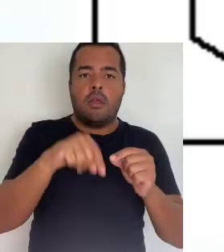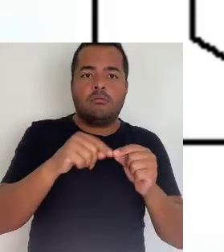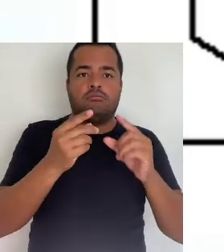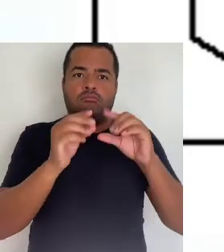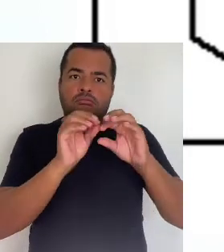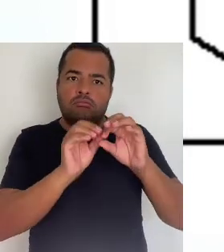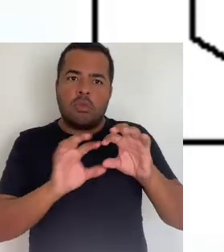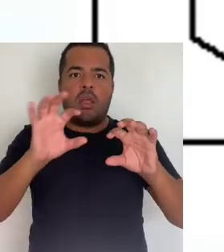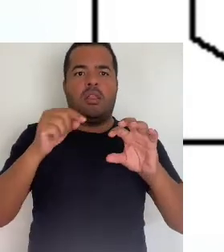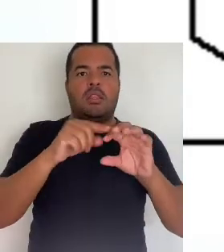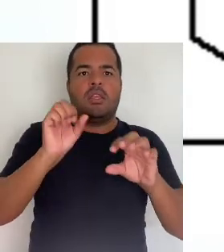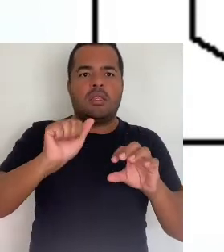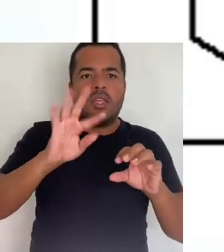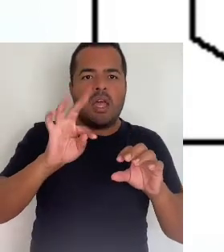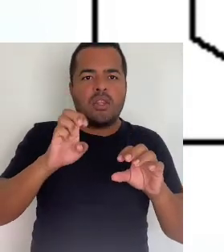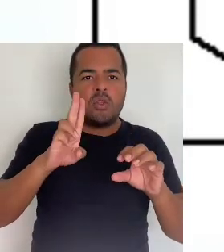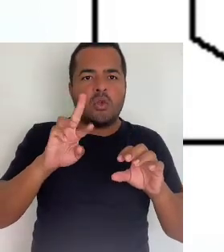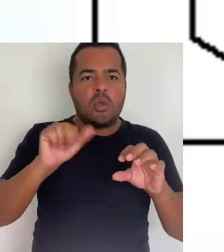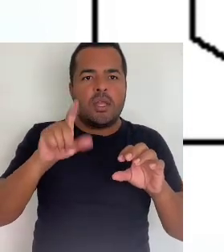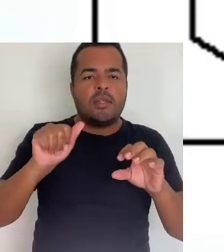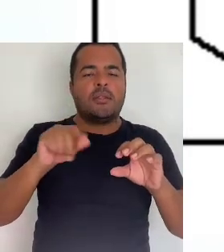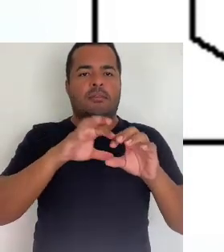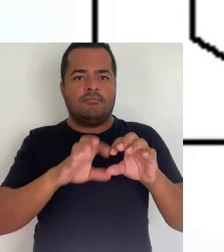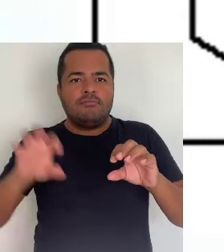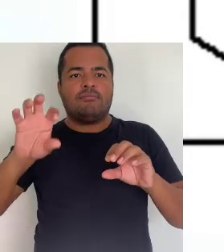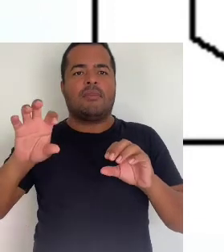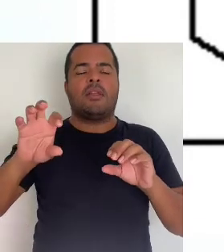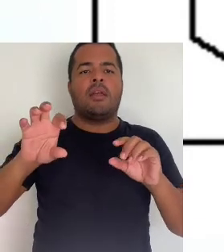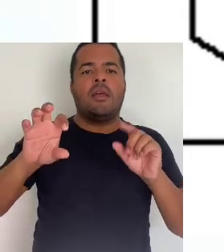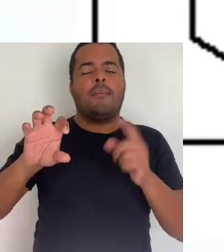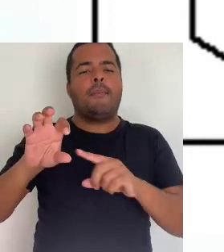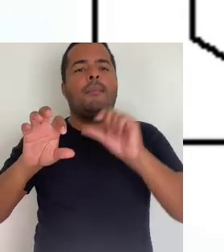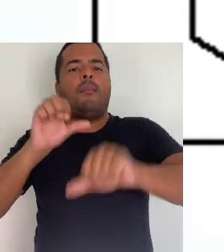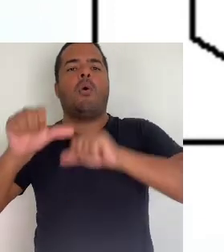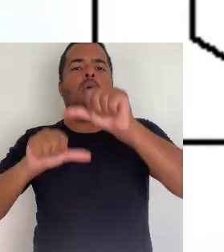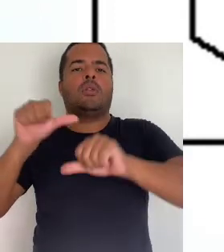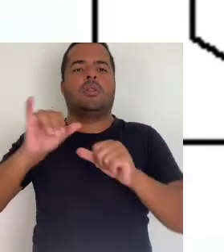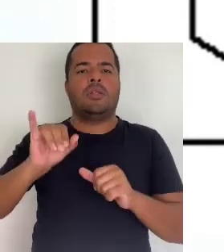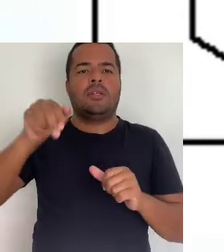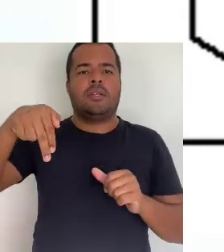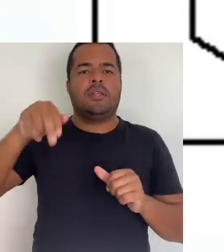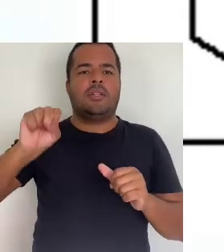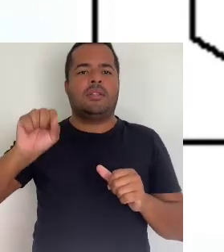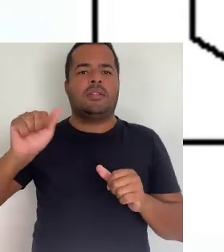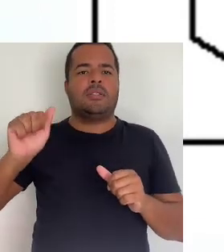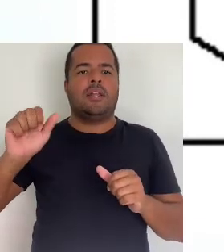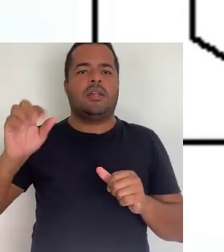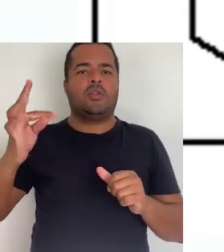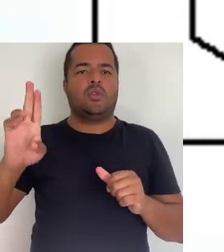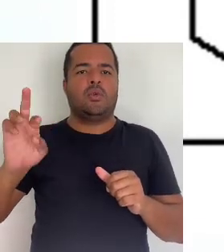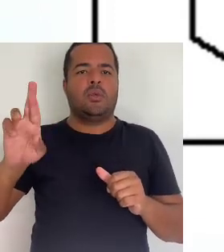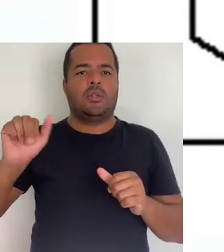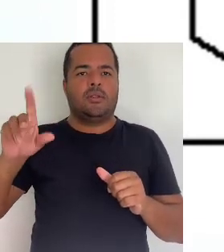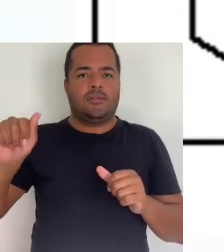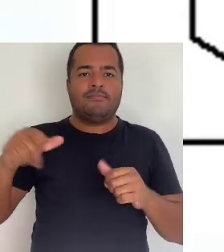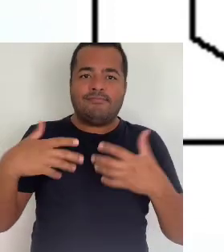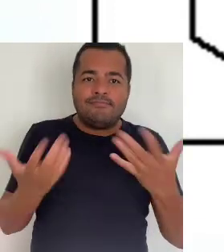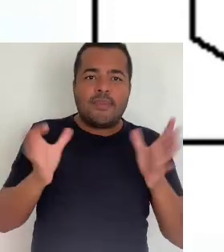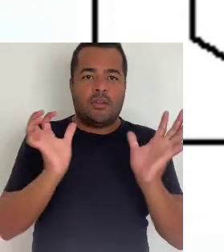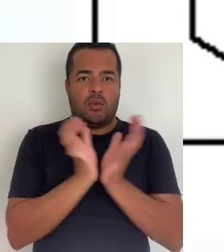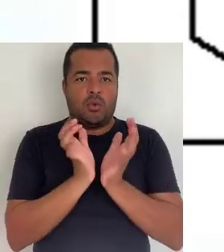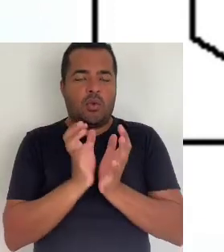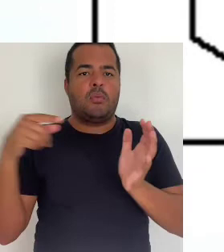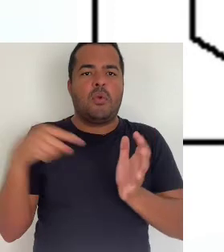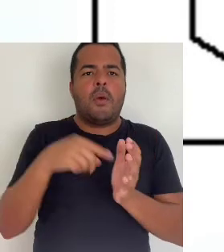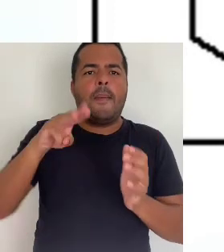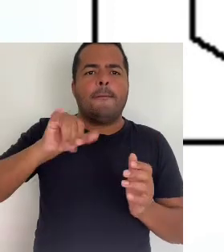que a cadeia ela saia de uma cadeia saturada e passe a ser uma cadeia insaturada. Se eu tiver, por exemplo, tendo a eliminação